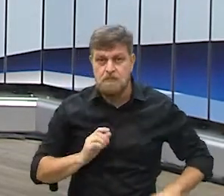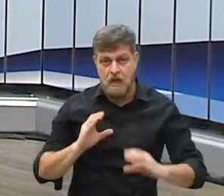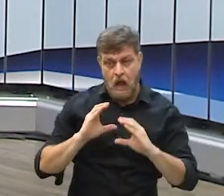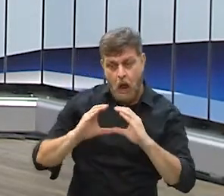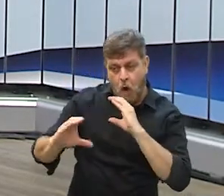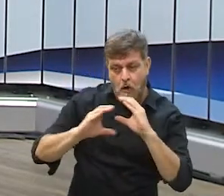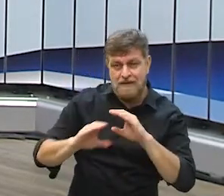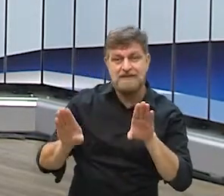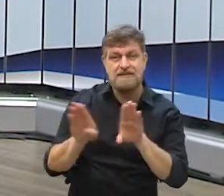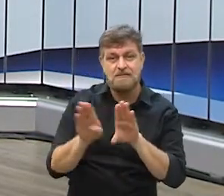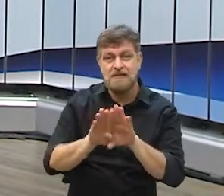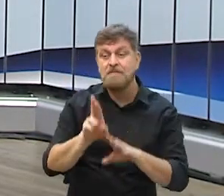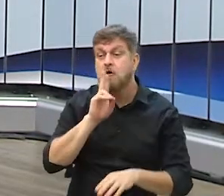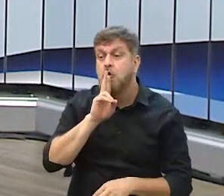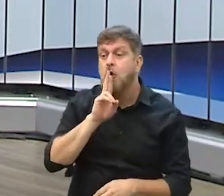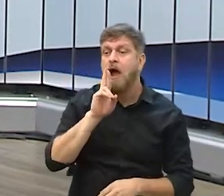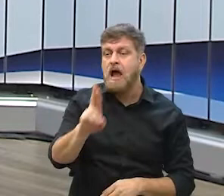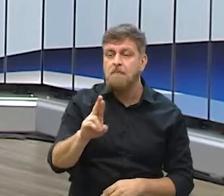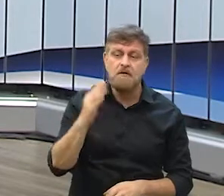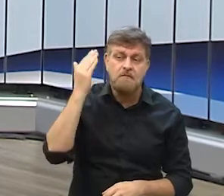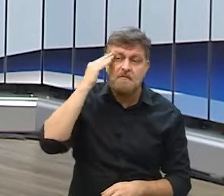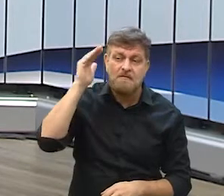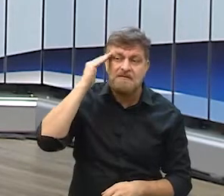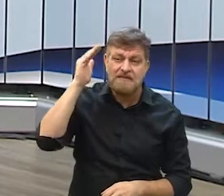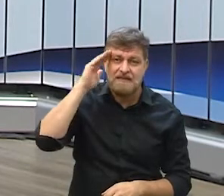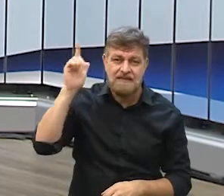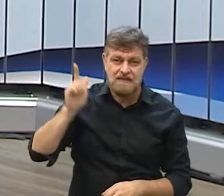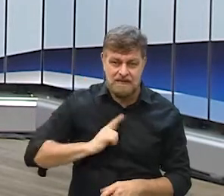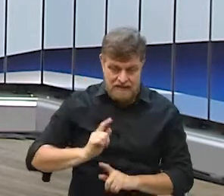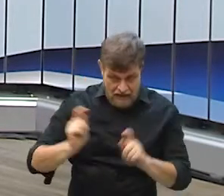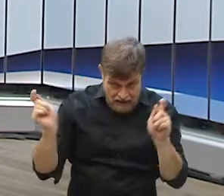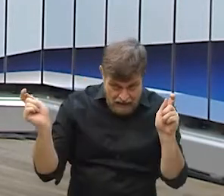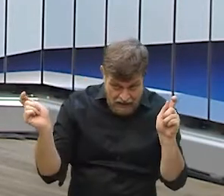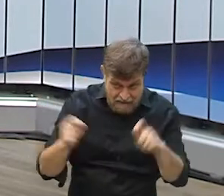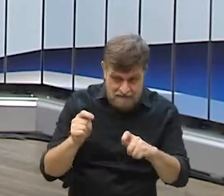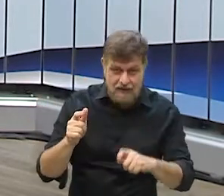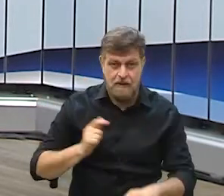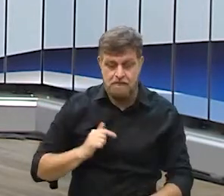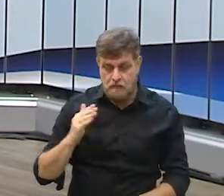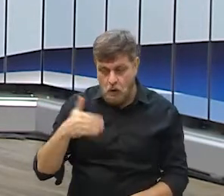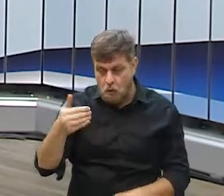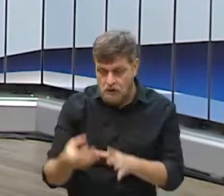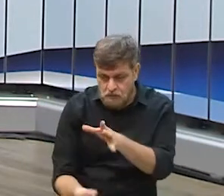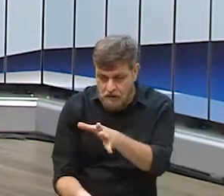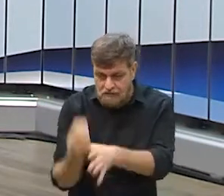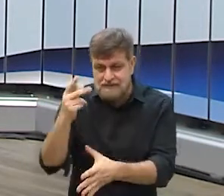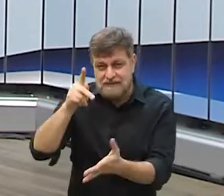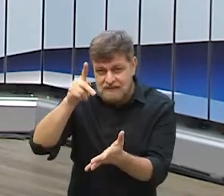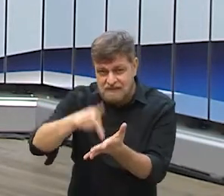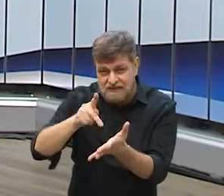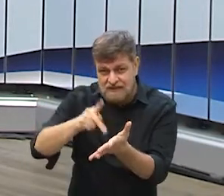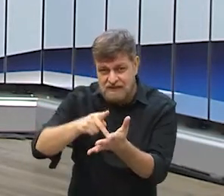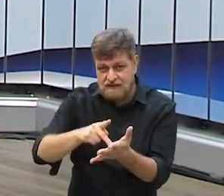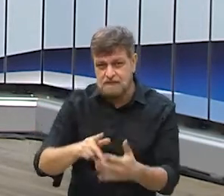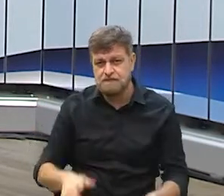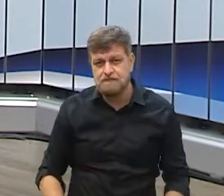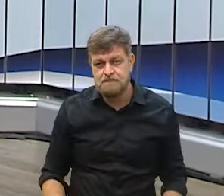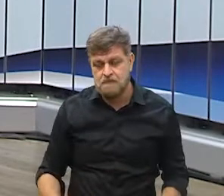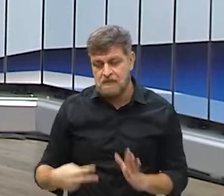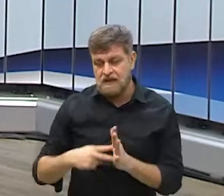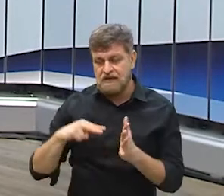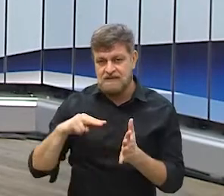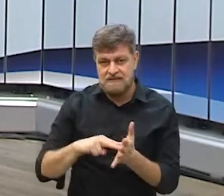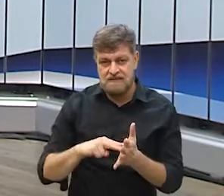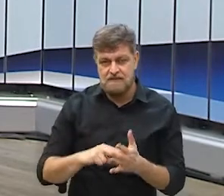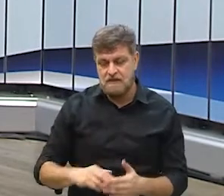comunicação e a resposta você entende que está nessa potencialidade, quando isso chegar, é meio que uma bola